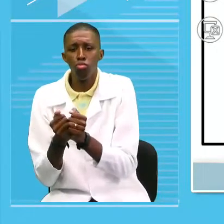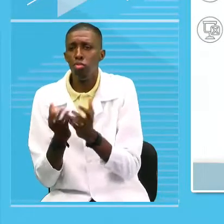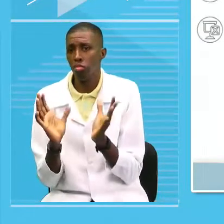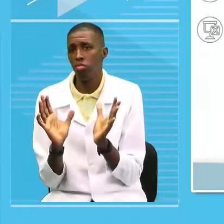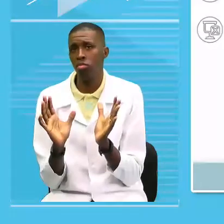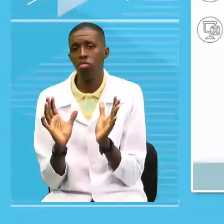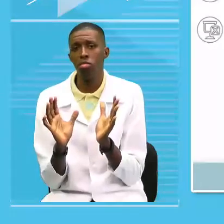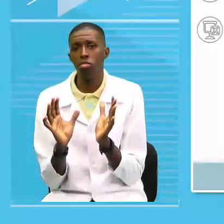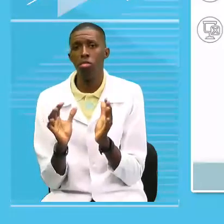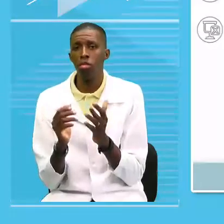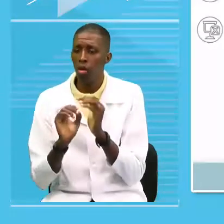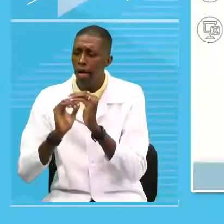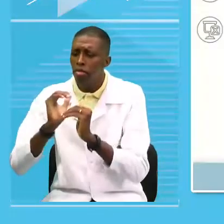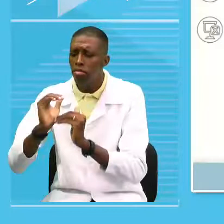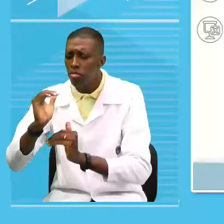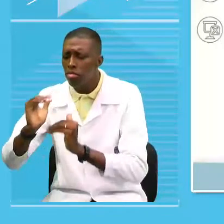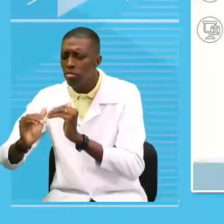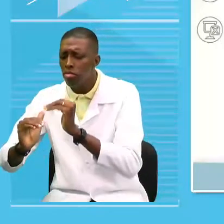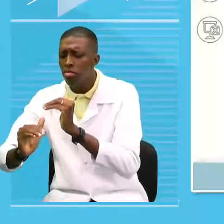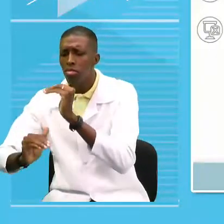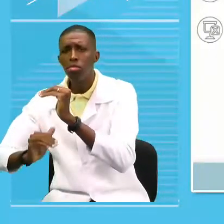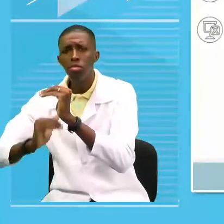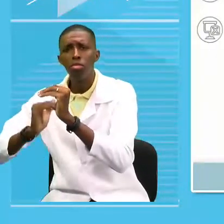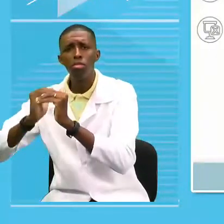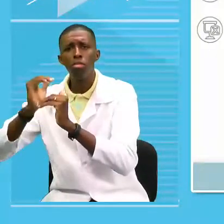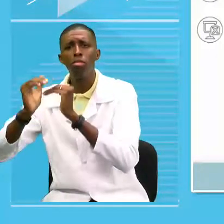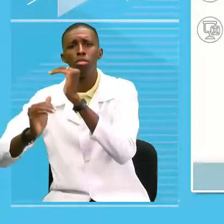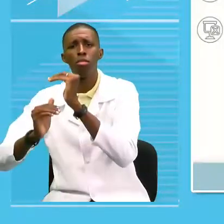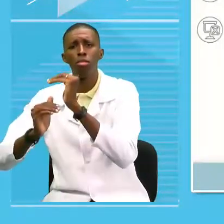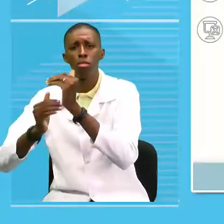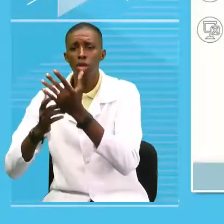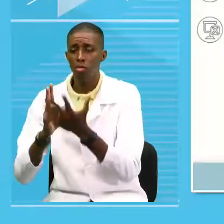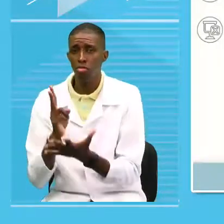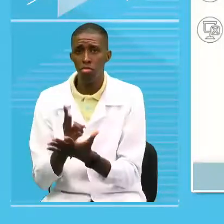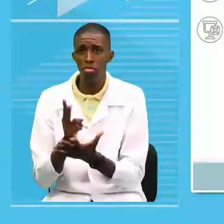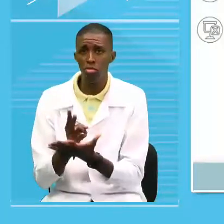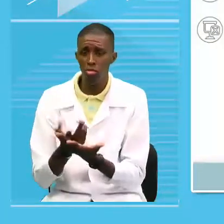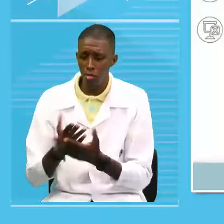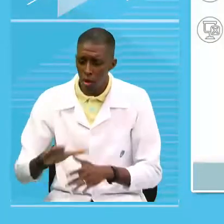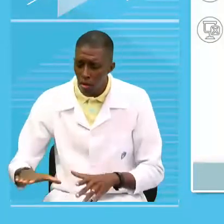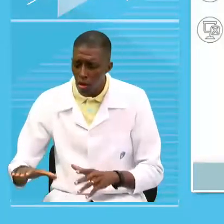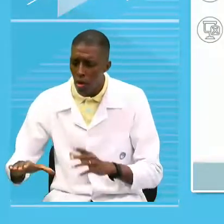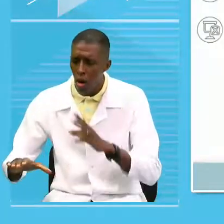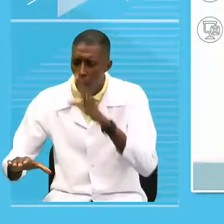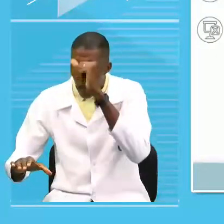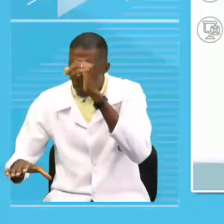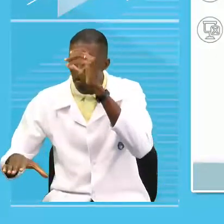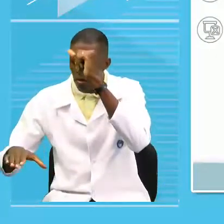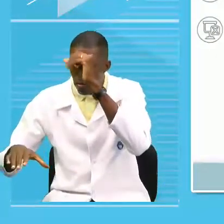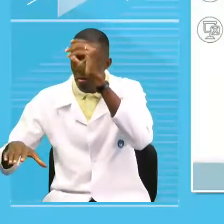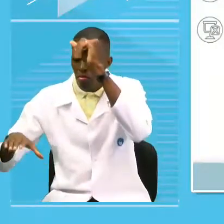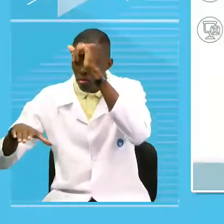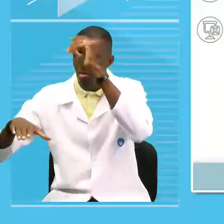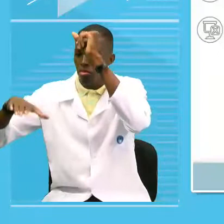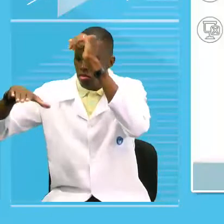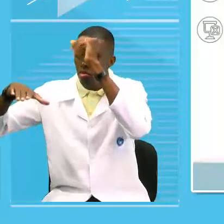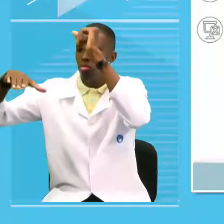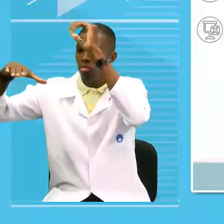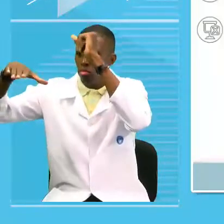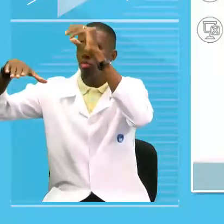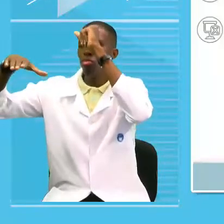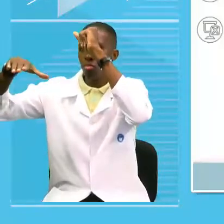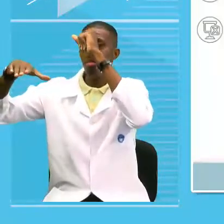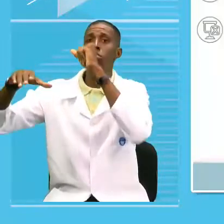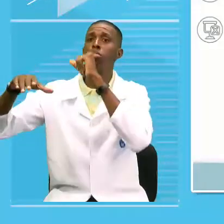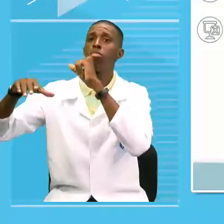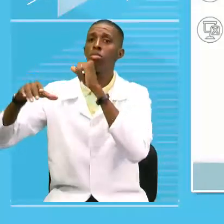Por isso que é uma aprendizagem contínua e essa aprendizagem contínua ela continua ela